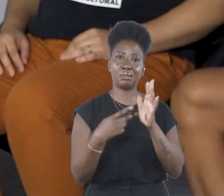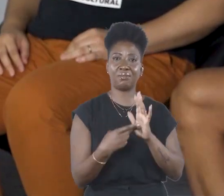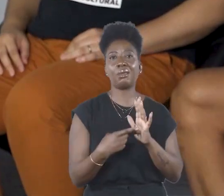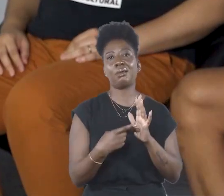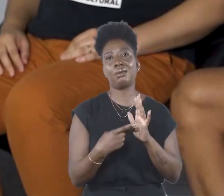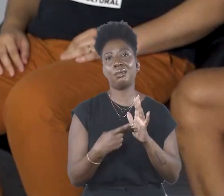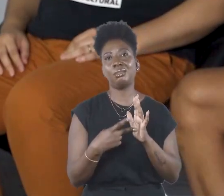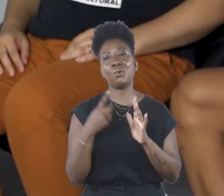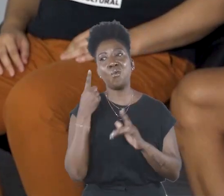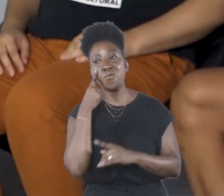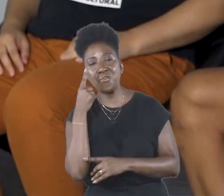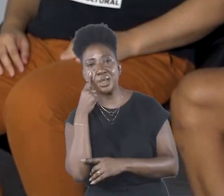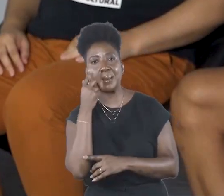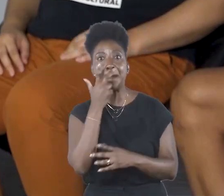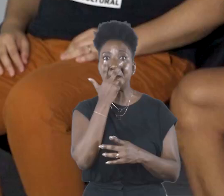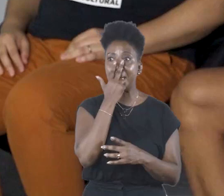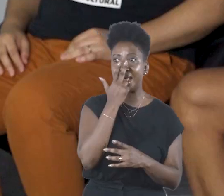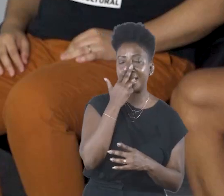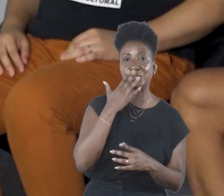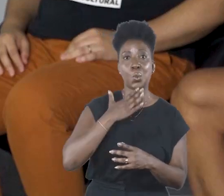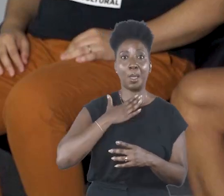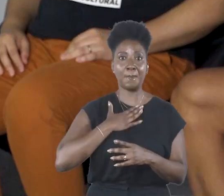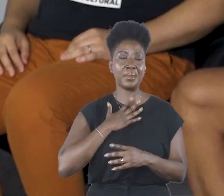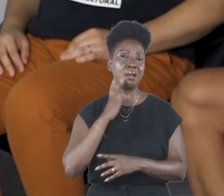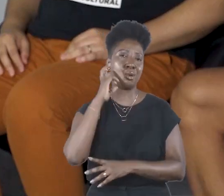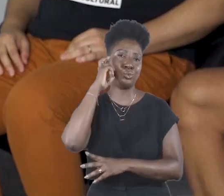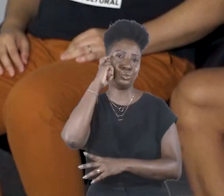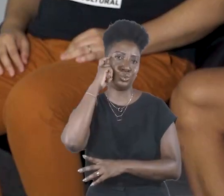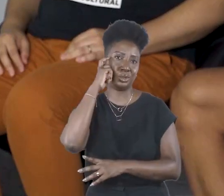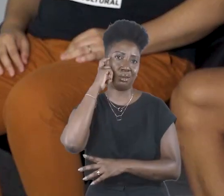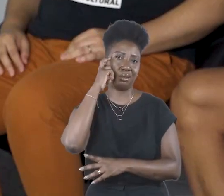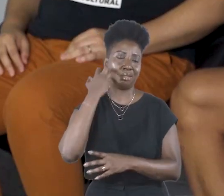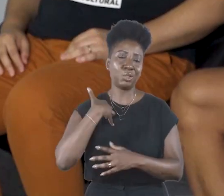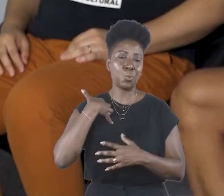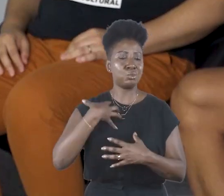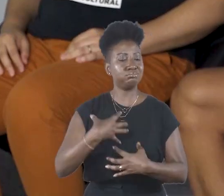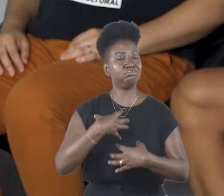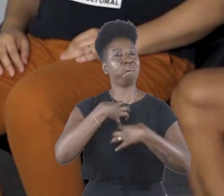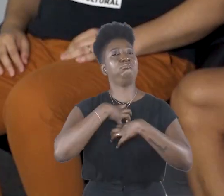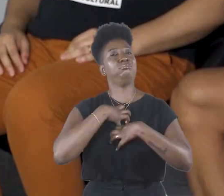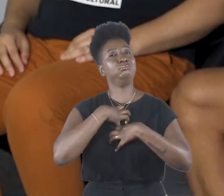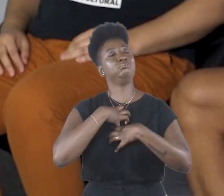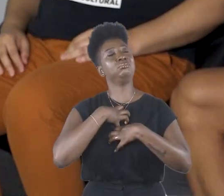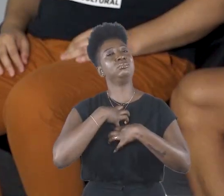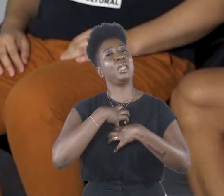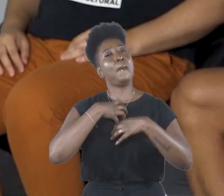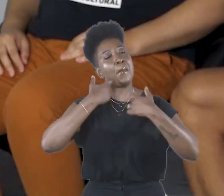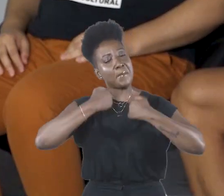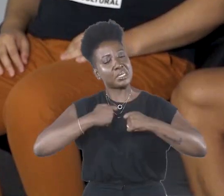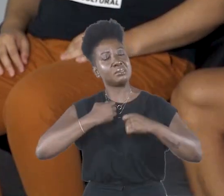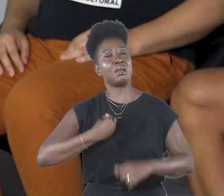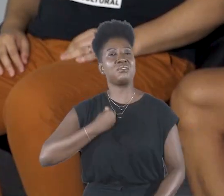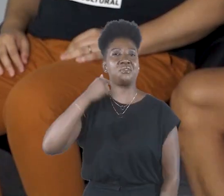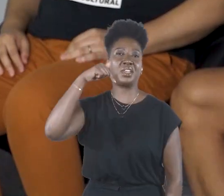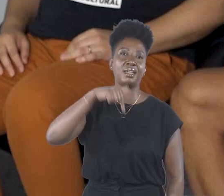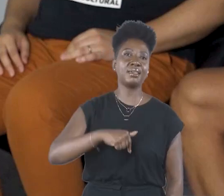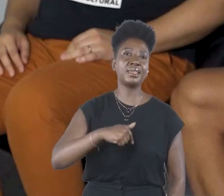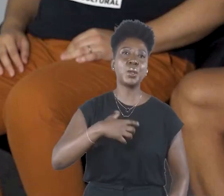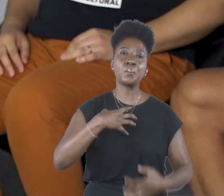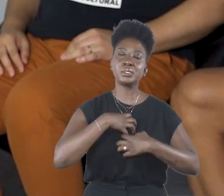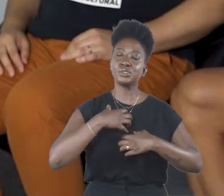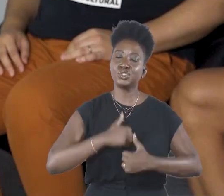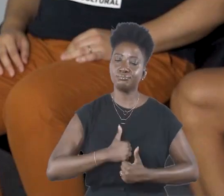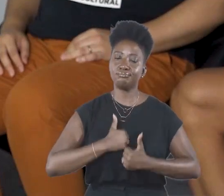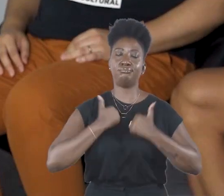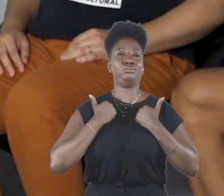que aparece com minha cultura e é onde que eu posso viver. Porque para mim não é uma questão de rico ou dinheiro, mas é onde que eu senti